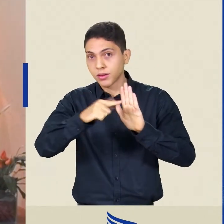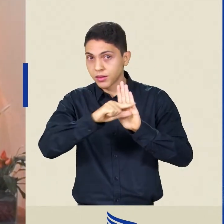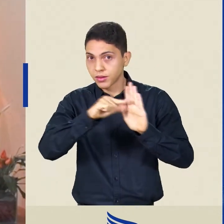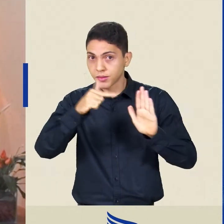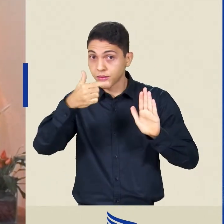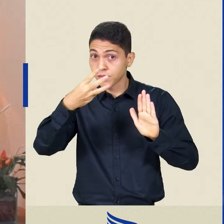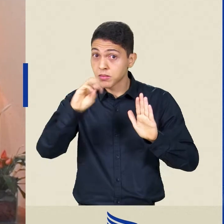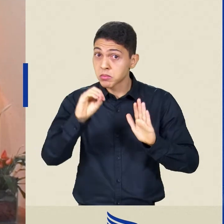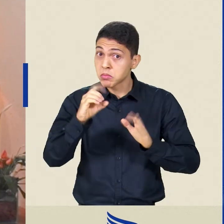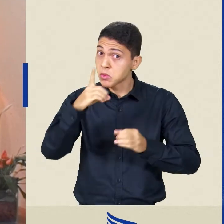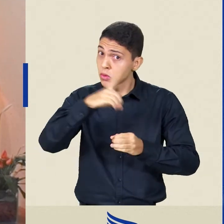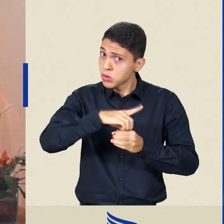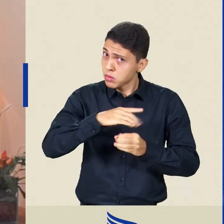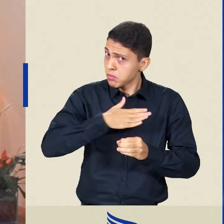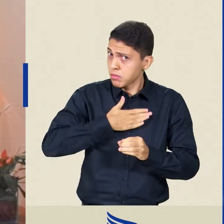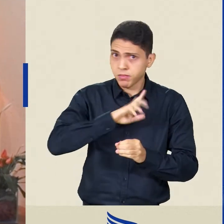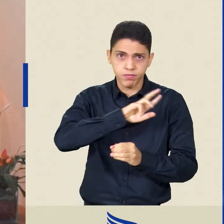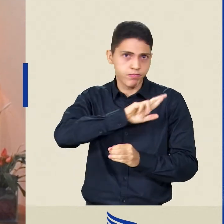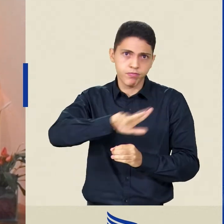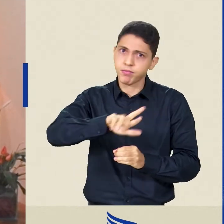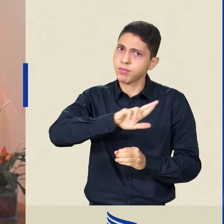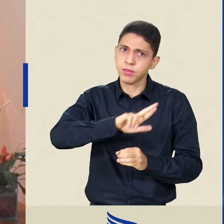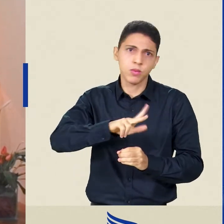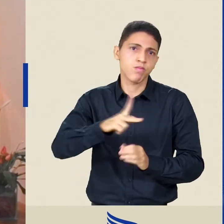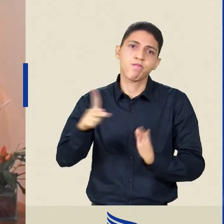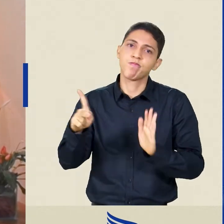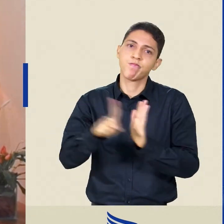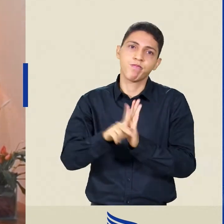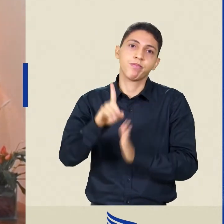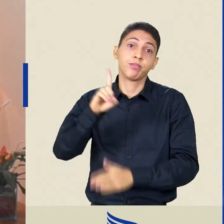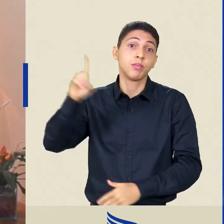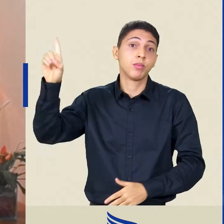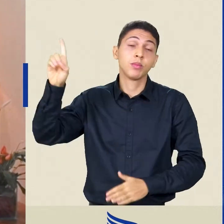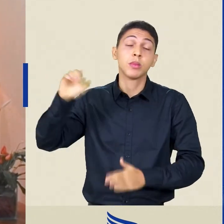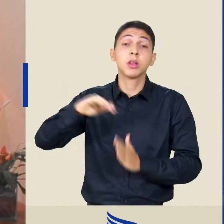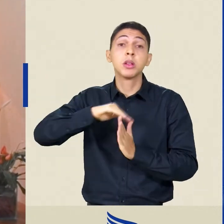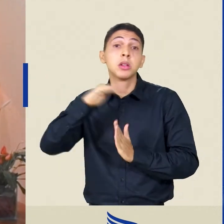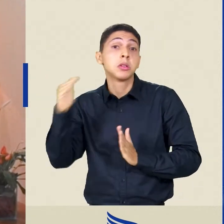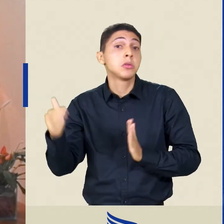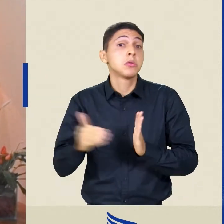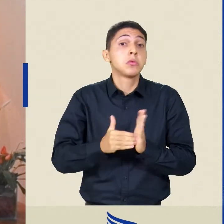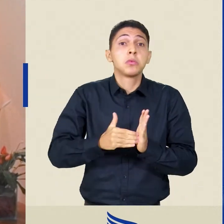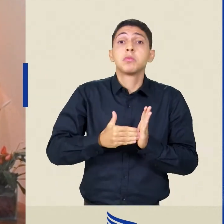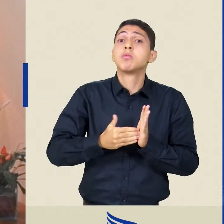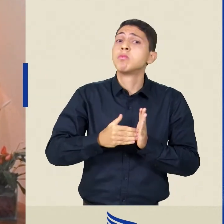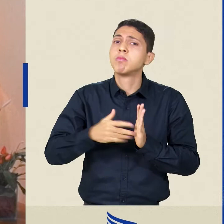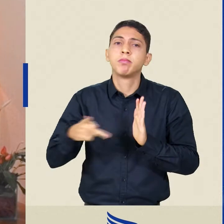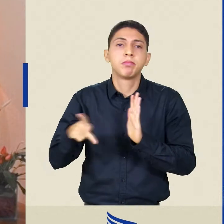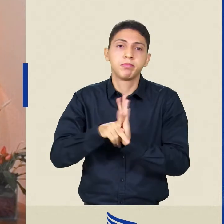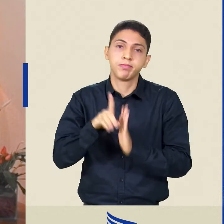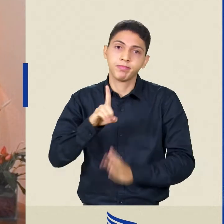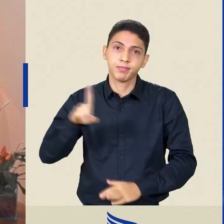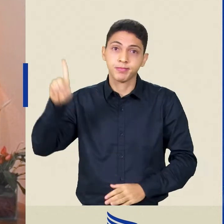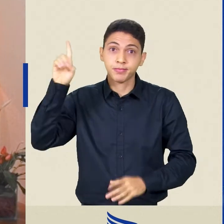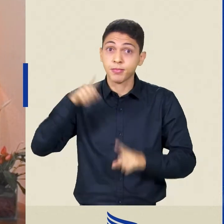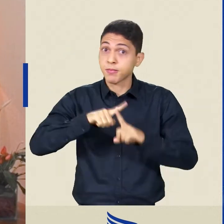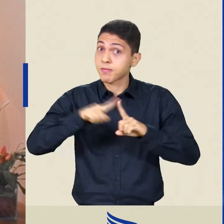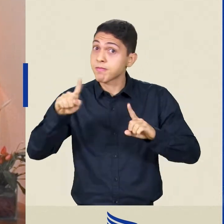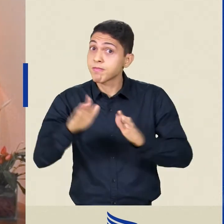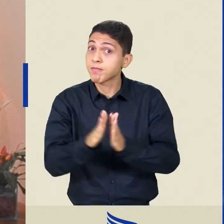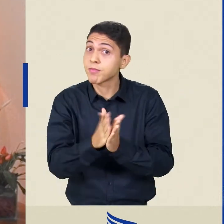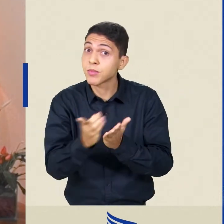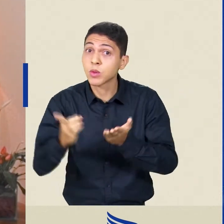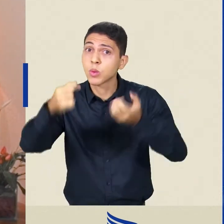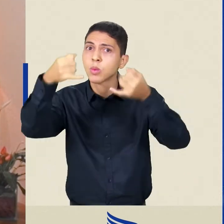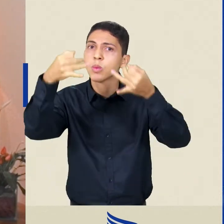não é meu, é do Senhor. Na verdade, tudo o que eu tenho é do Senhor. Mas a Bíblia diz que o dízimo é santo